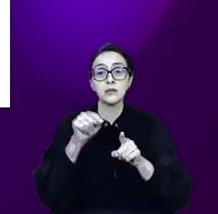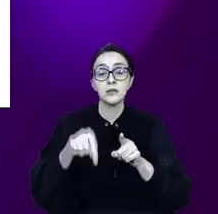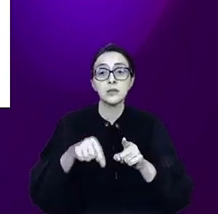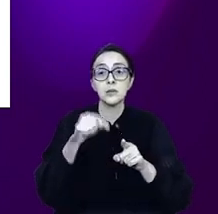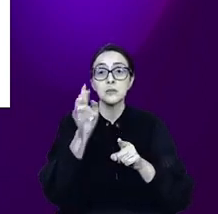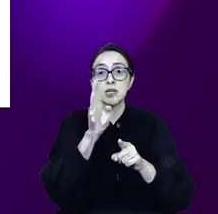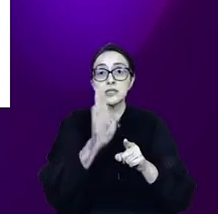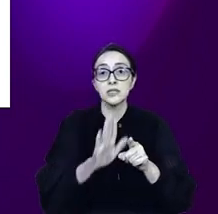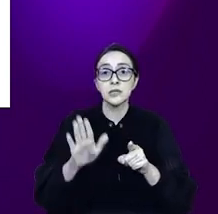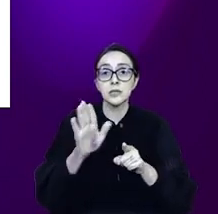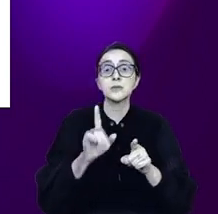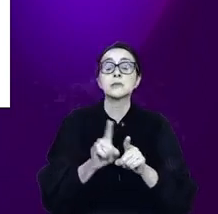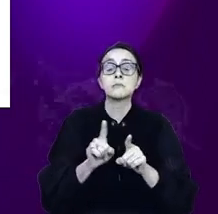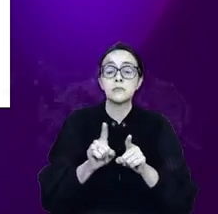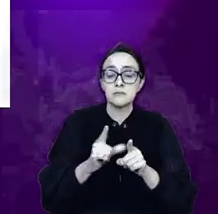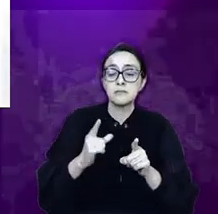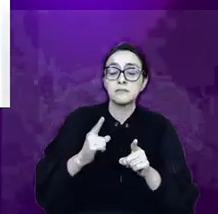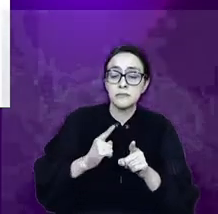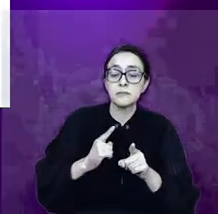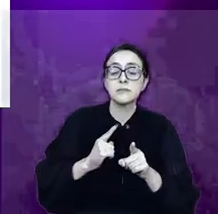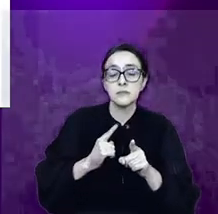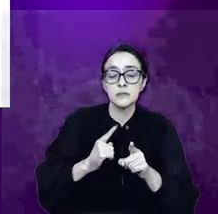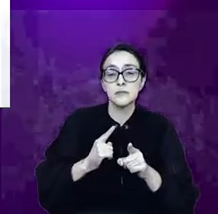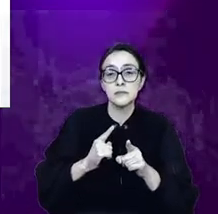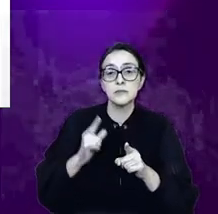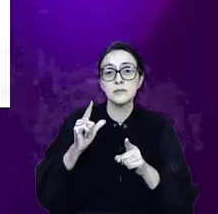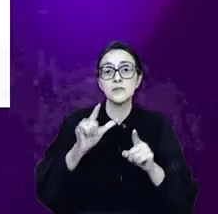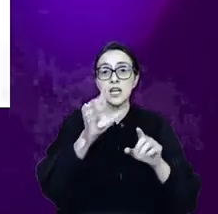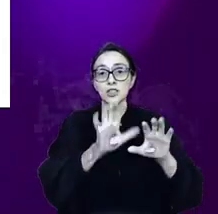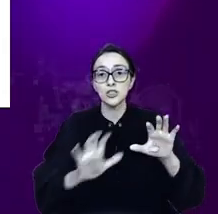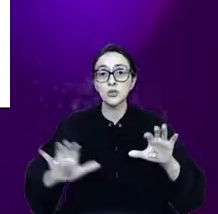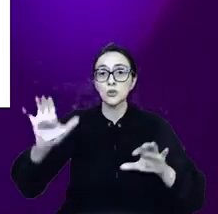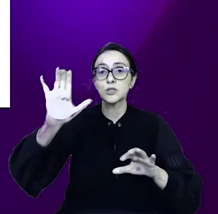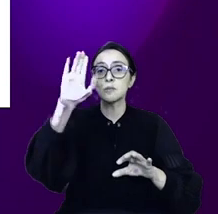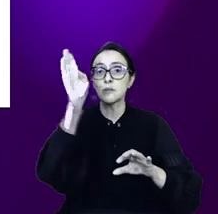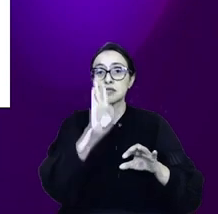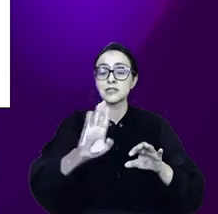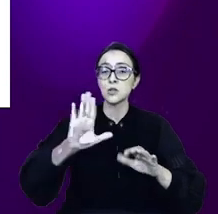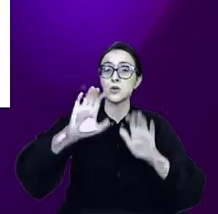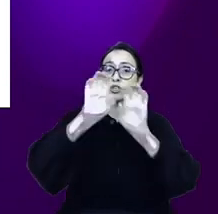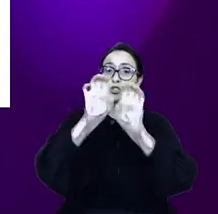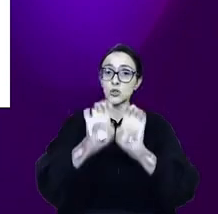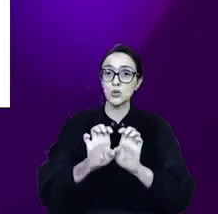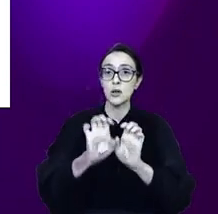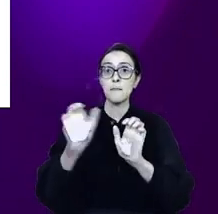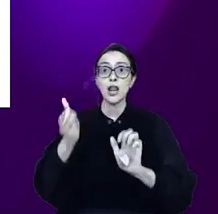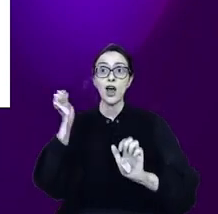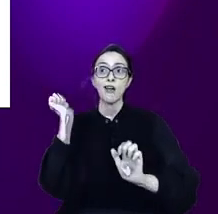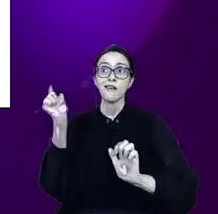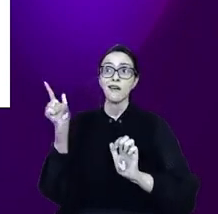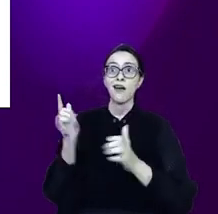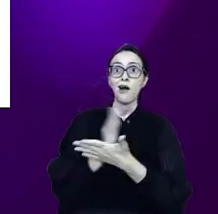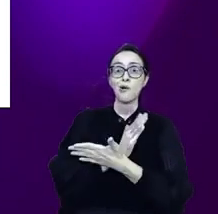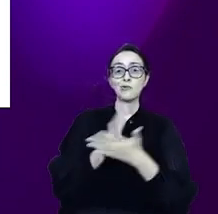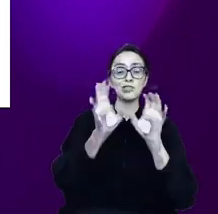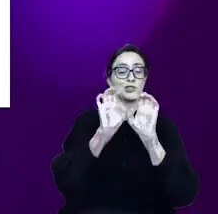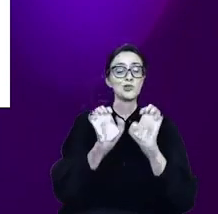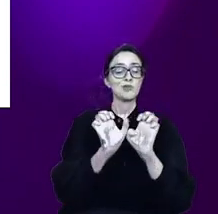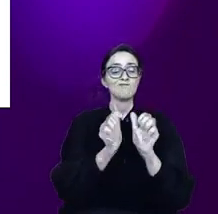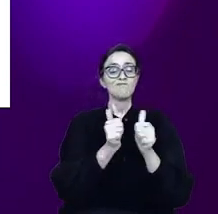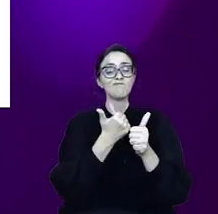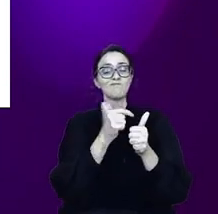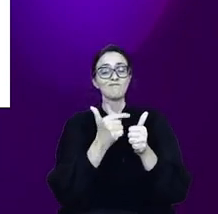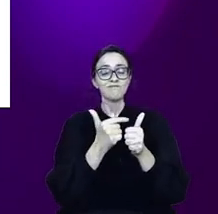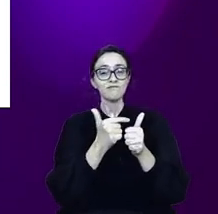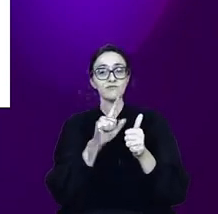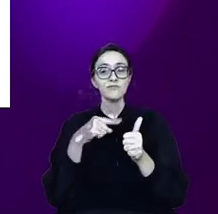a gente também tenha, né? Nós temos regiões do país com uma estrutura melhor e outras regiões menos estruturadas, e a gente